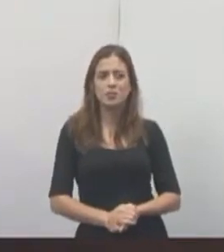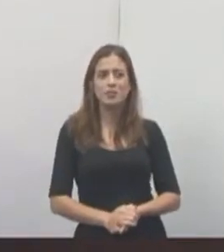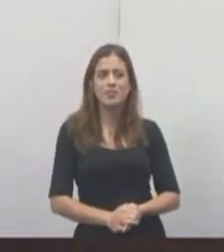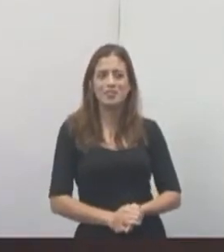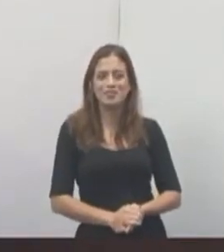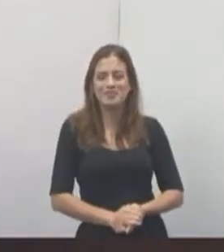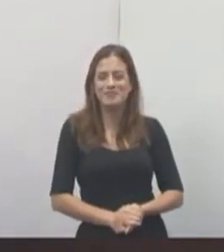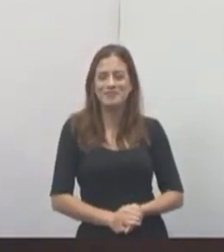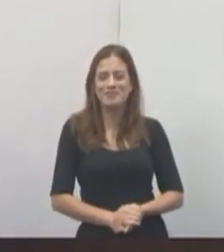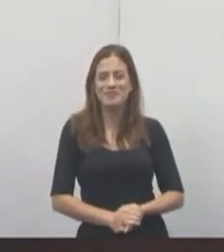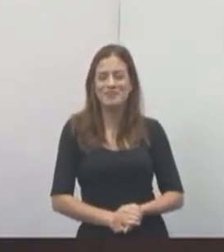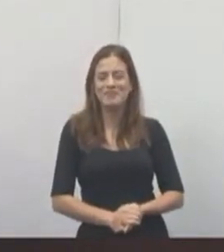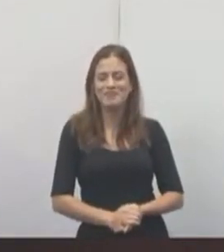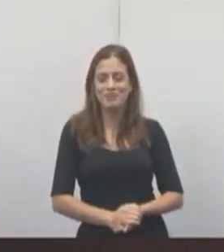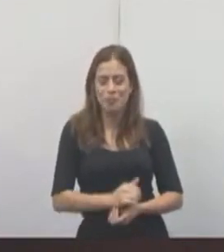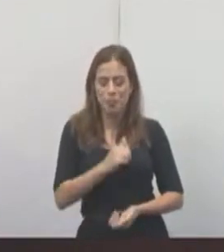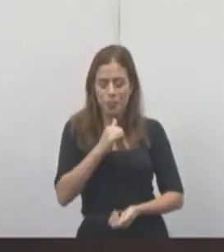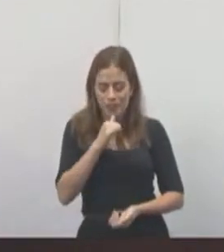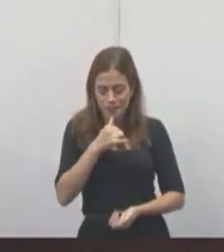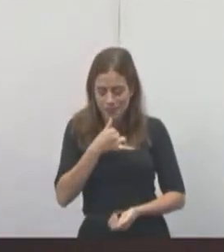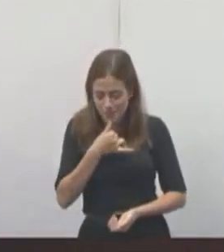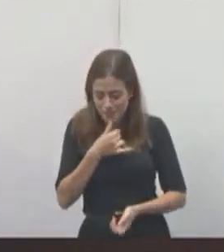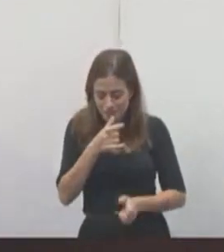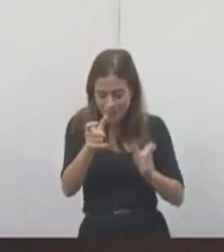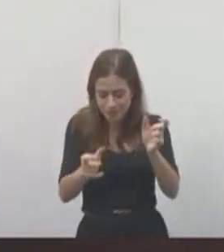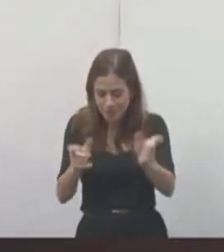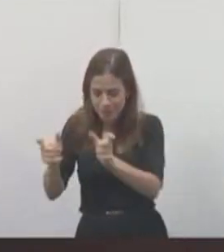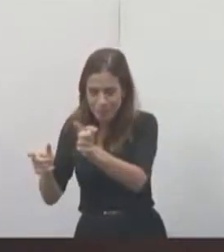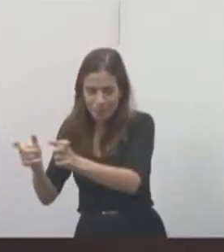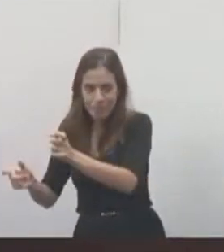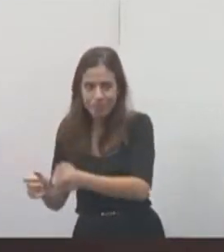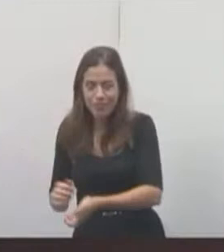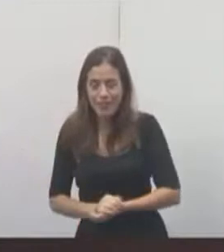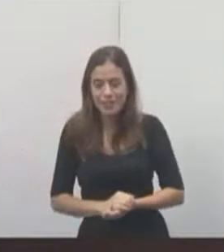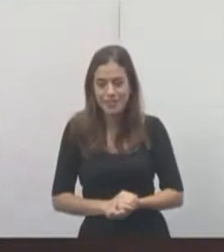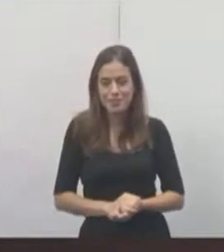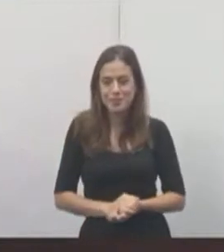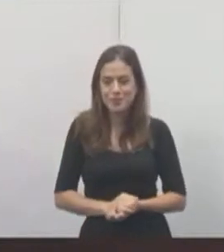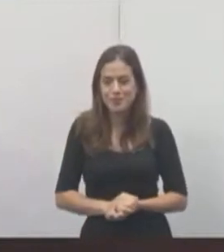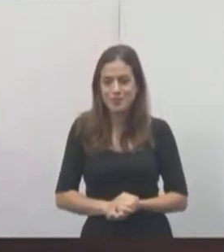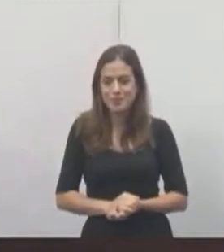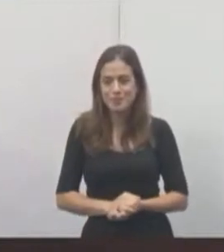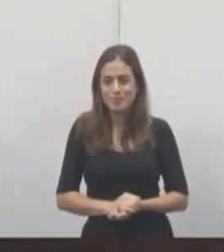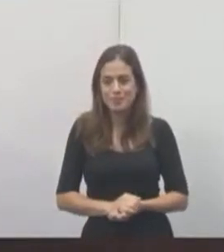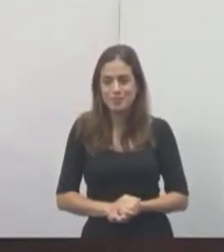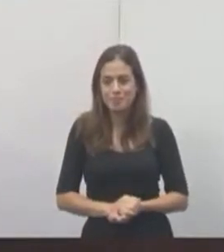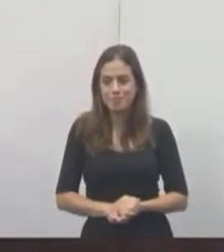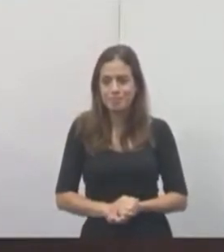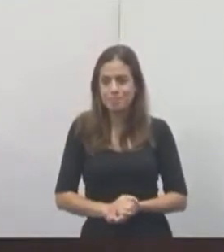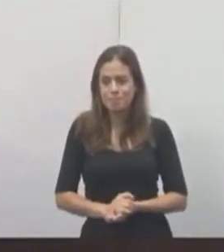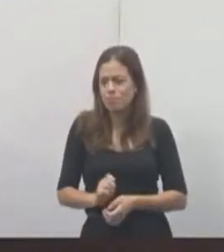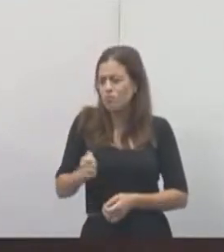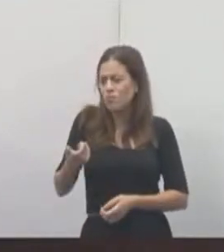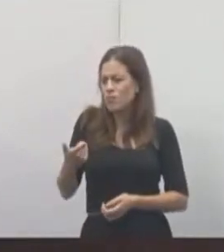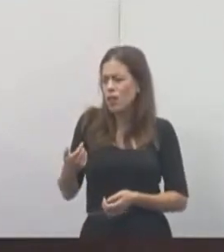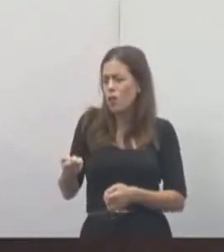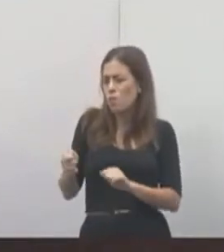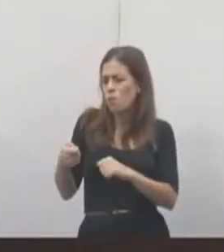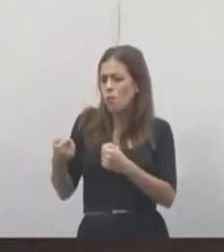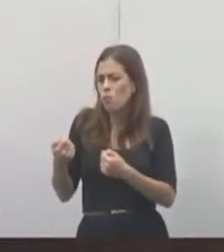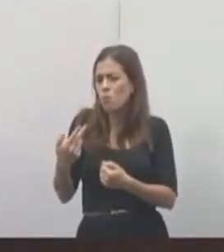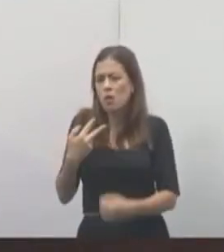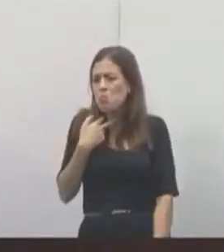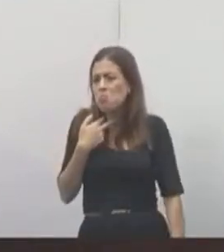Frontin e, infelizmente, por algumas pessoas não darem, elas acabam discutindo com